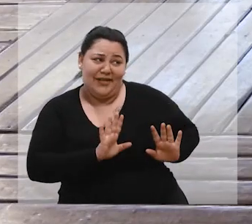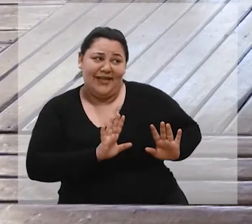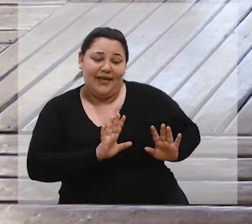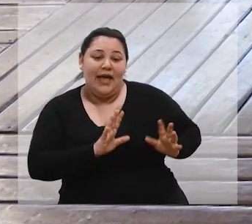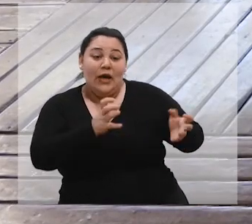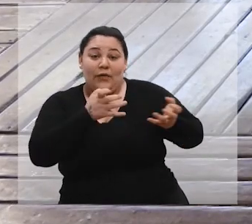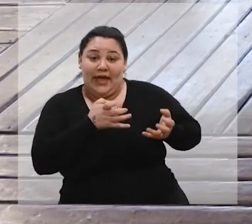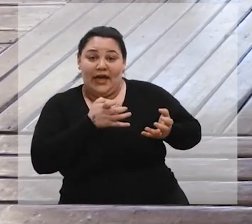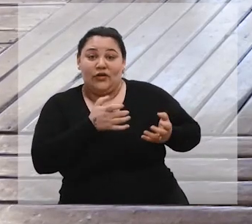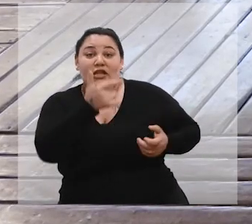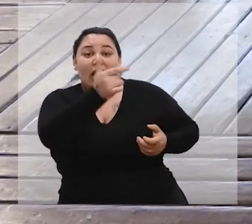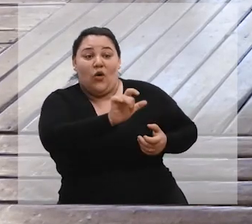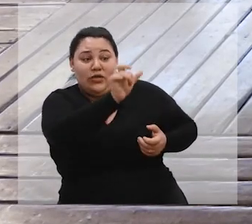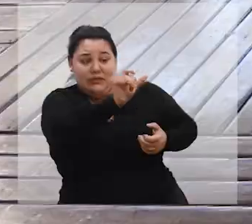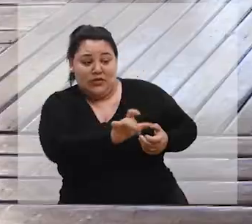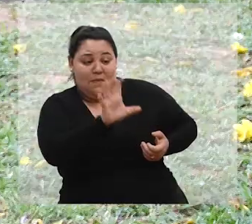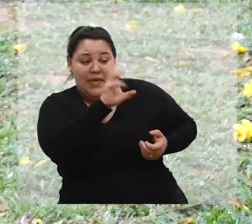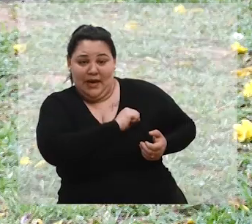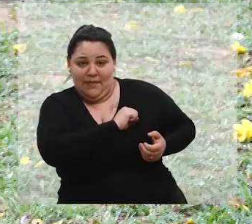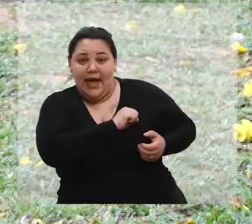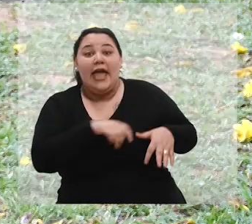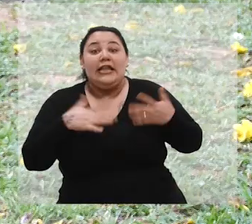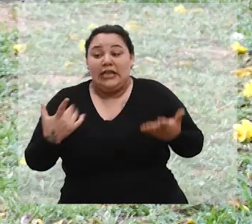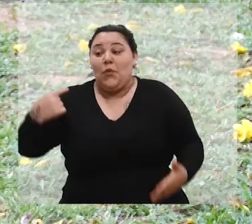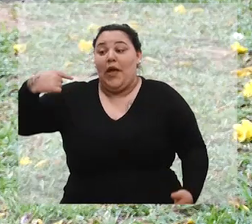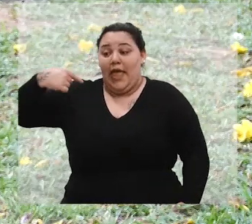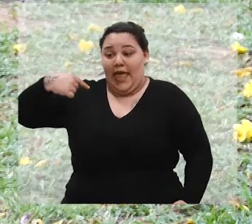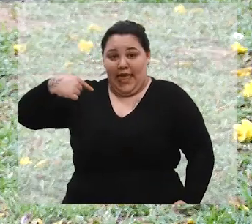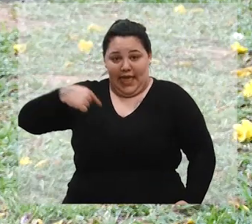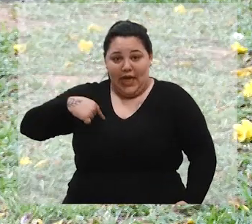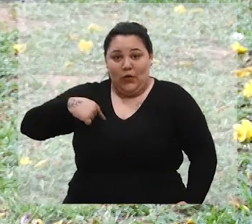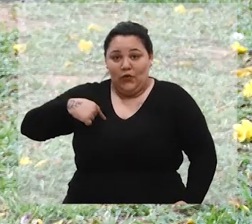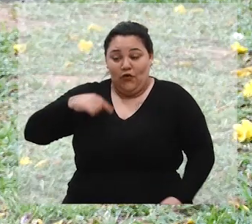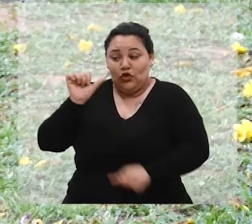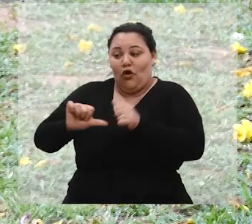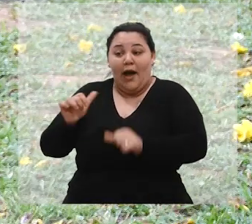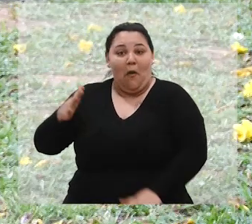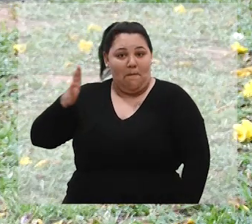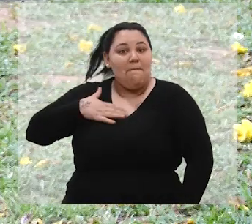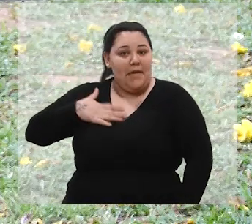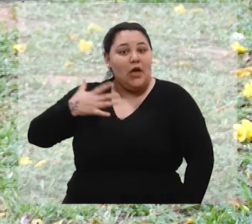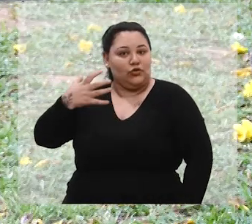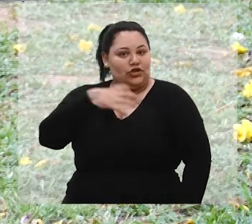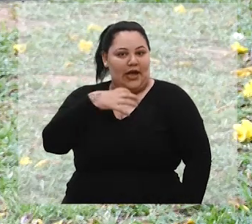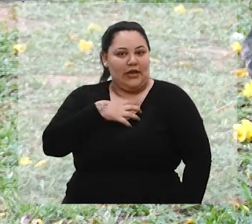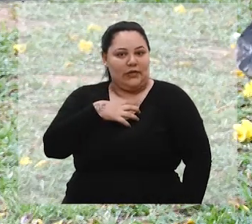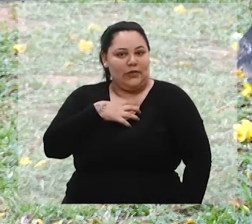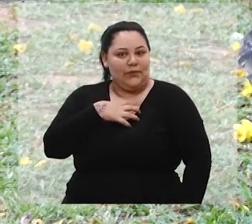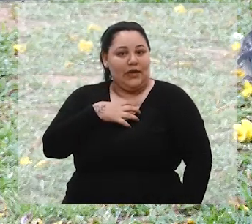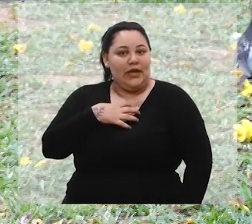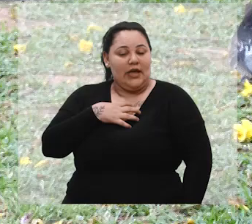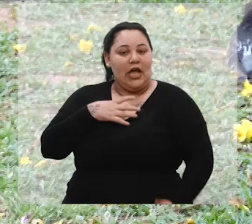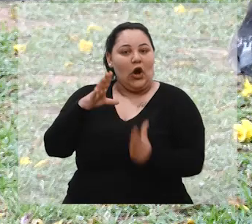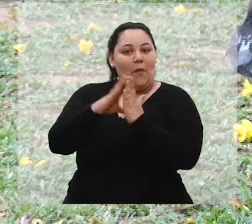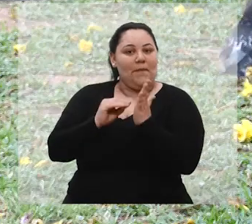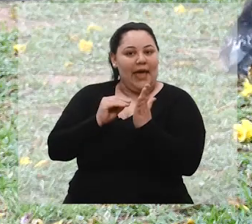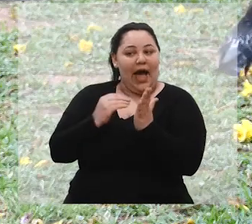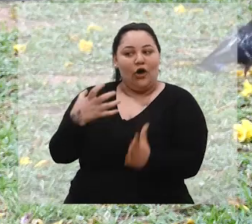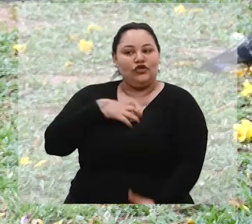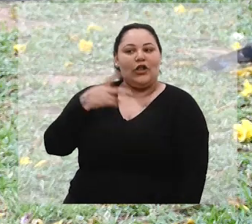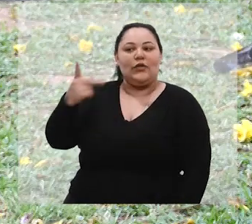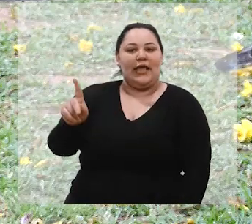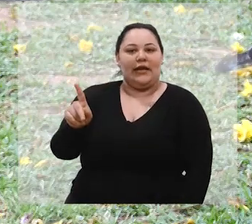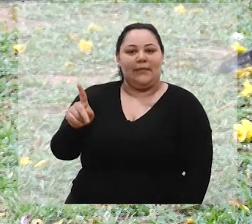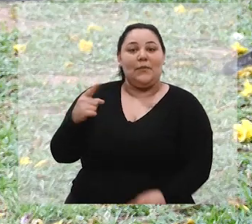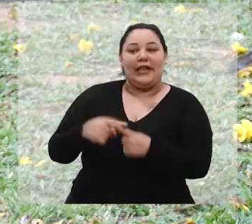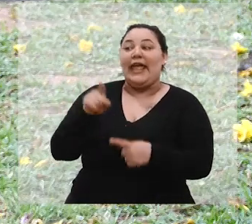Eu quero que o outro me ame. Para o outro me amar, eu vou ser menos eu mesmo e mais parecido com o outro